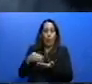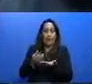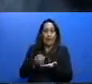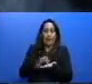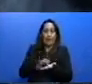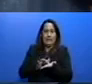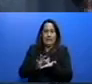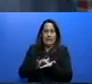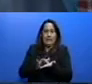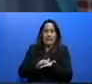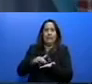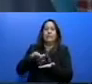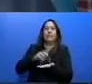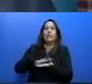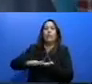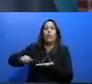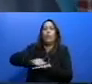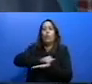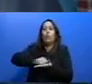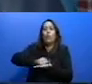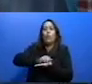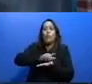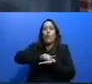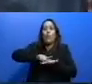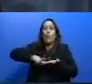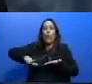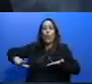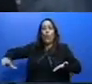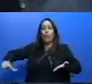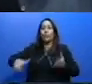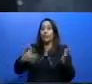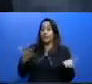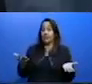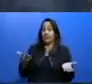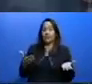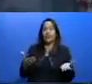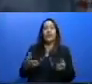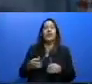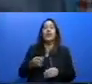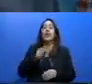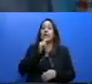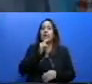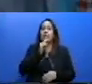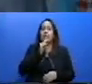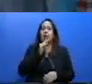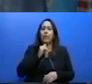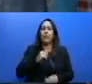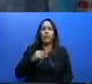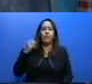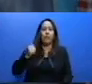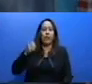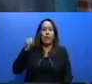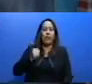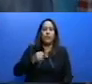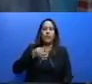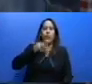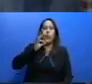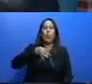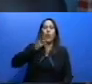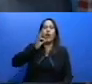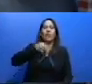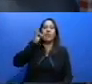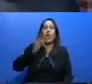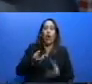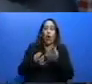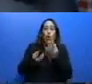E também, vamos ver o outro exemplo, o leite quente. O leite quente, o café, esses tipos de líquido.